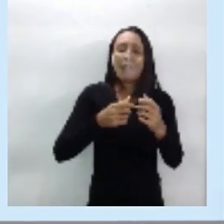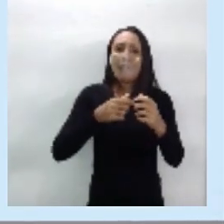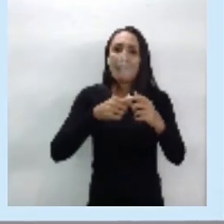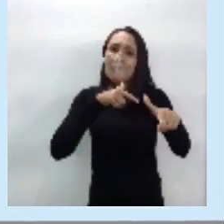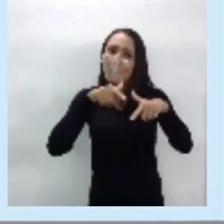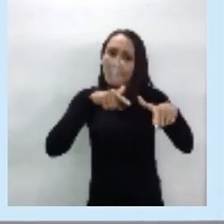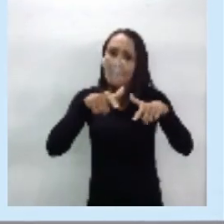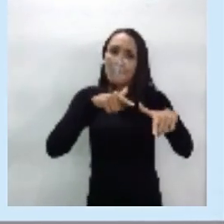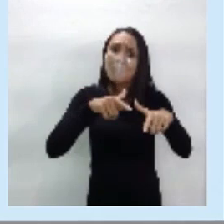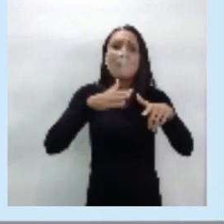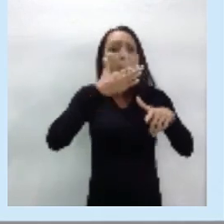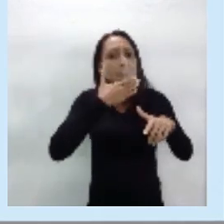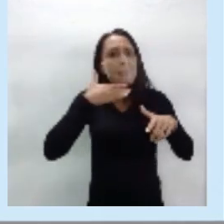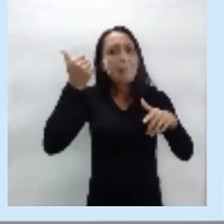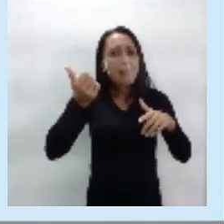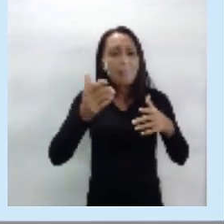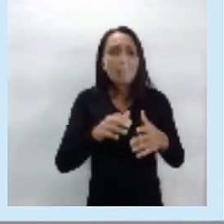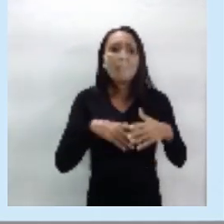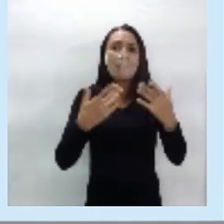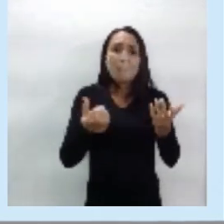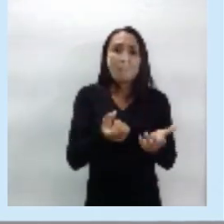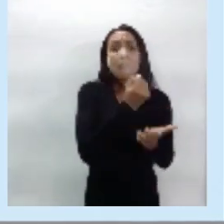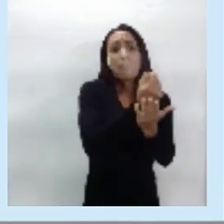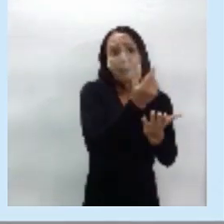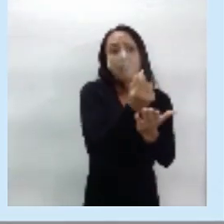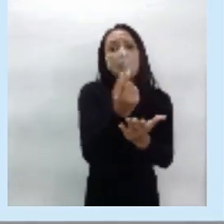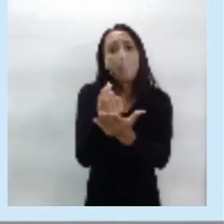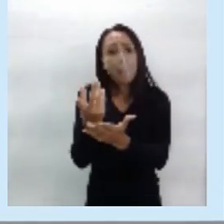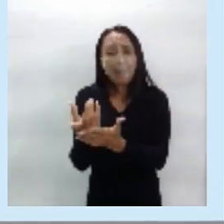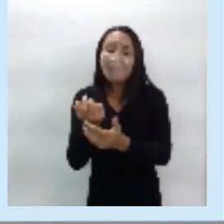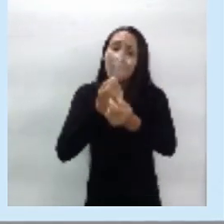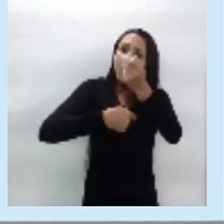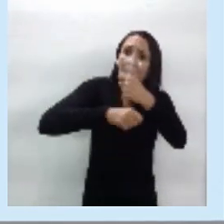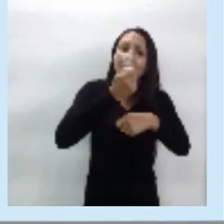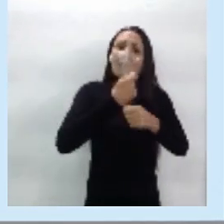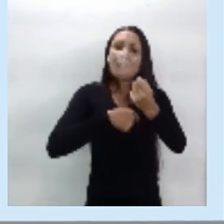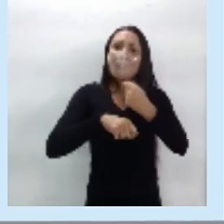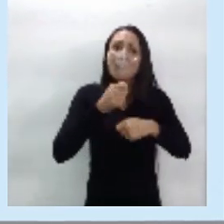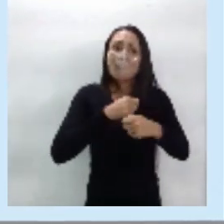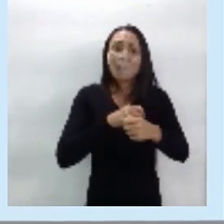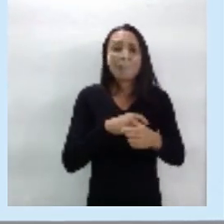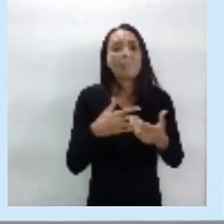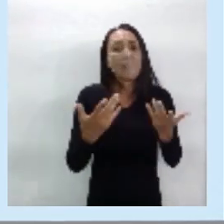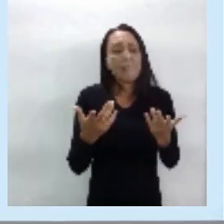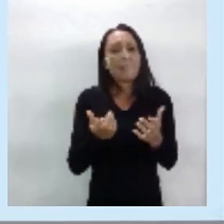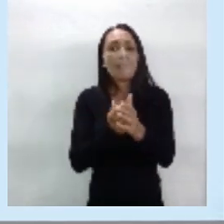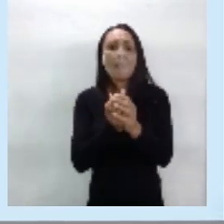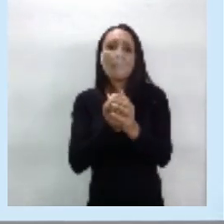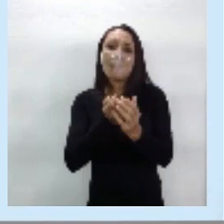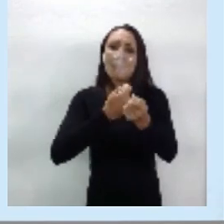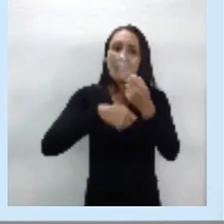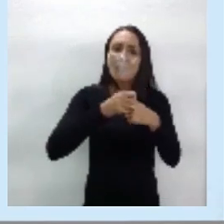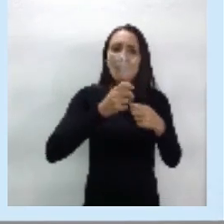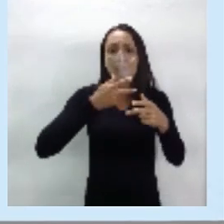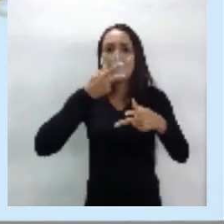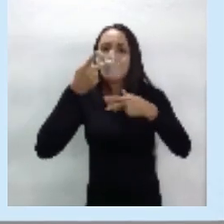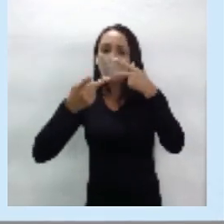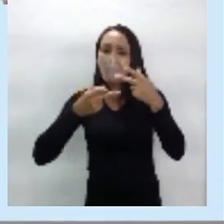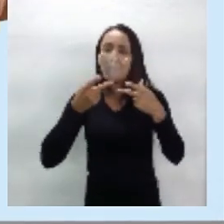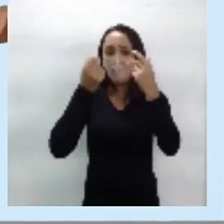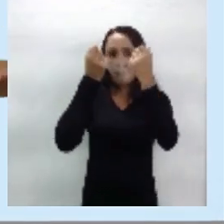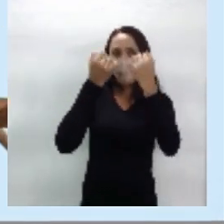eu tenha mais consumo e comércio, né? O mercantilismo, tanto é que a gente fala na história